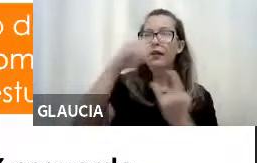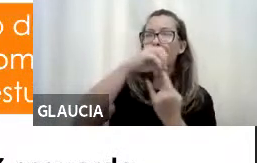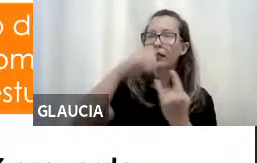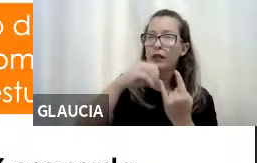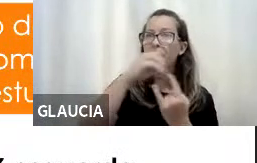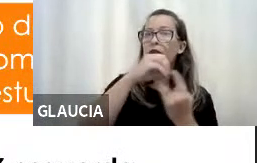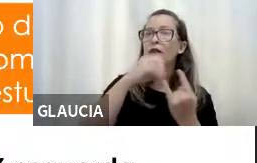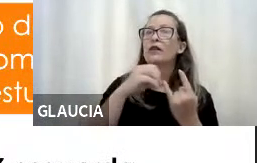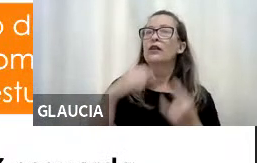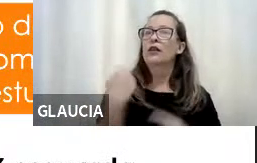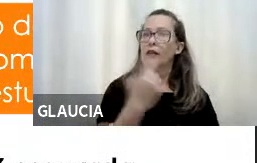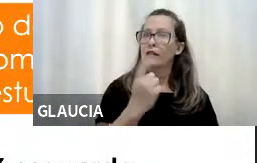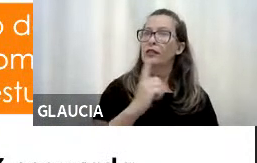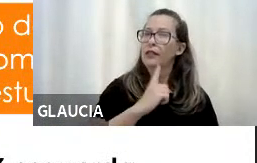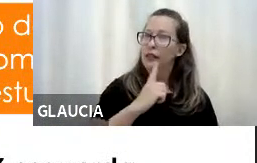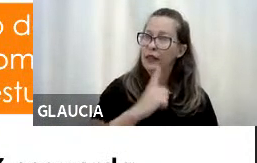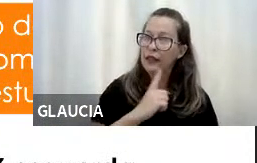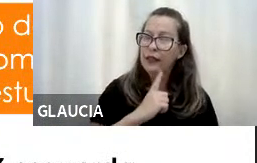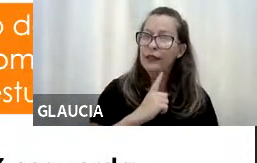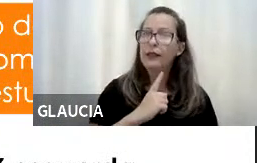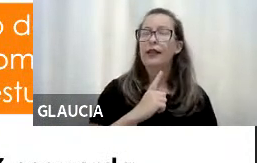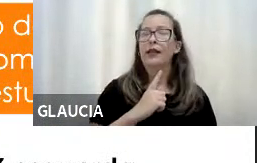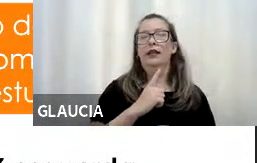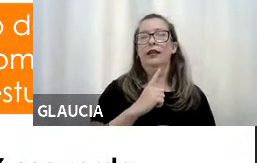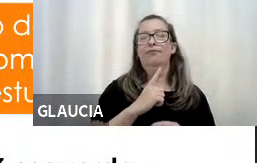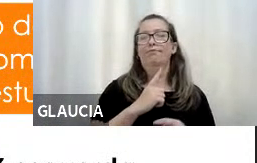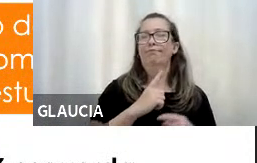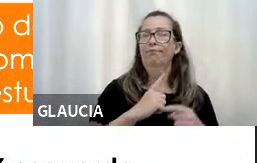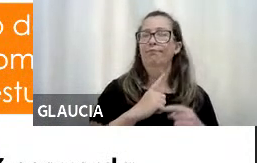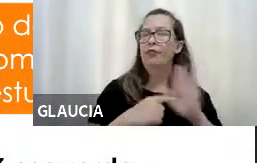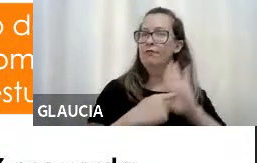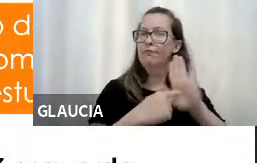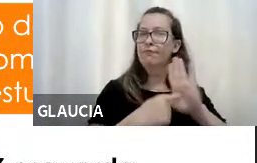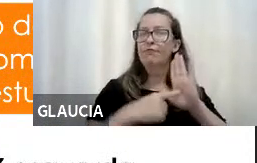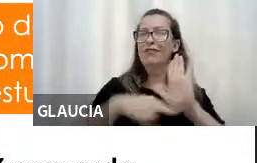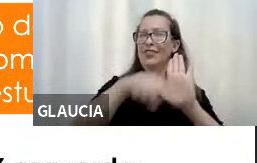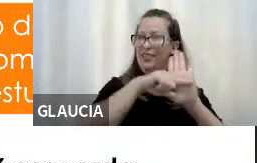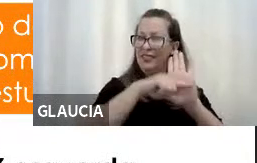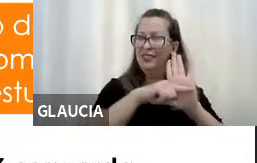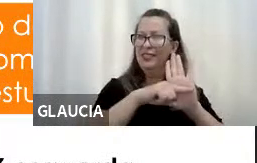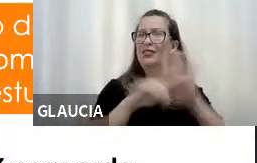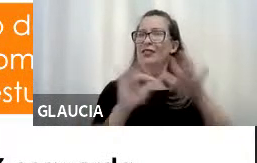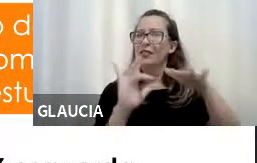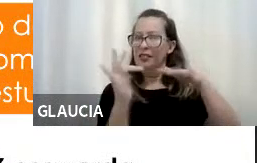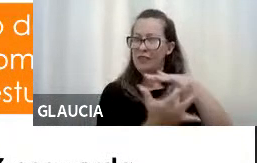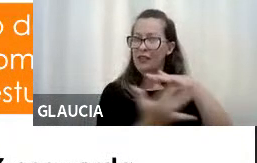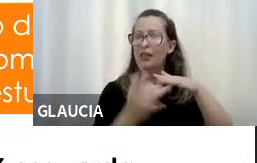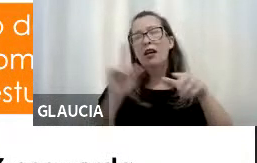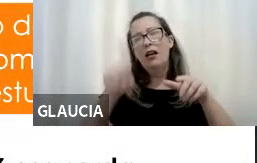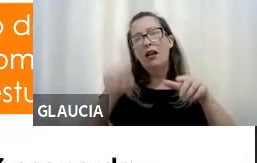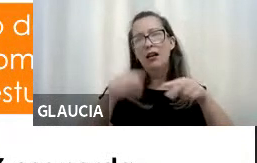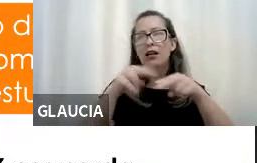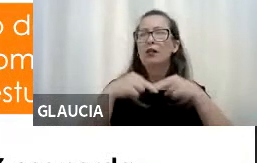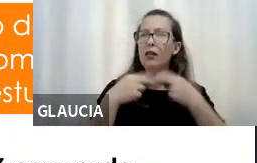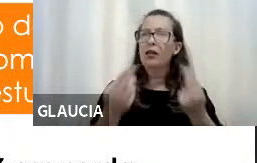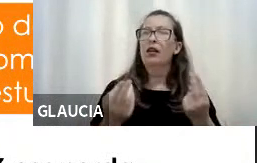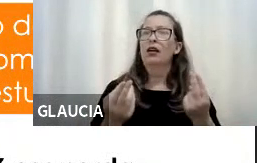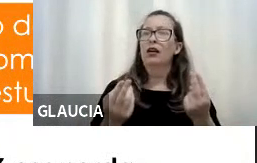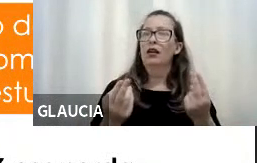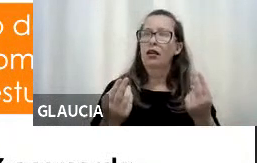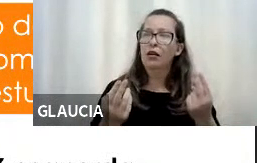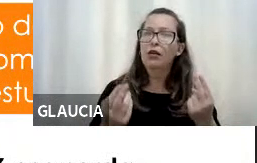tem esses traços mais negativos nas redes sociais é por conta dessa questão